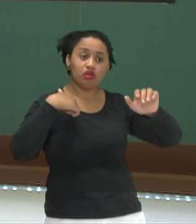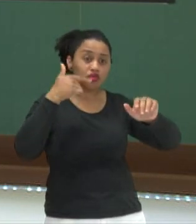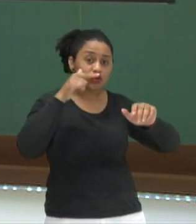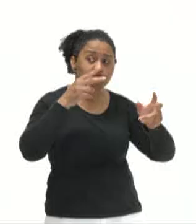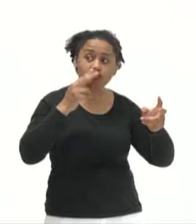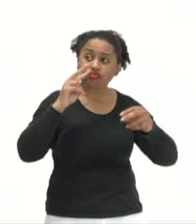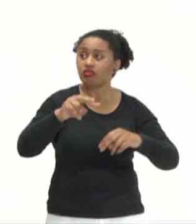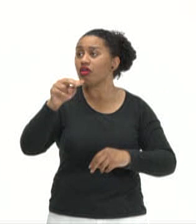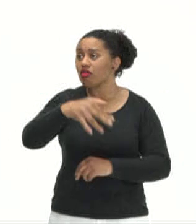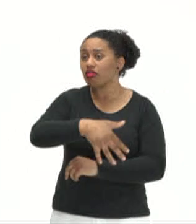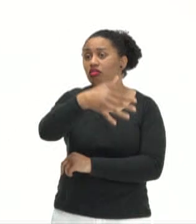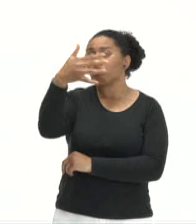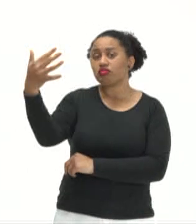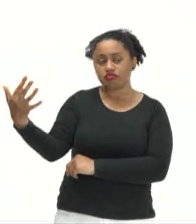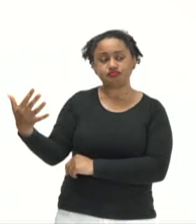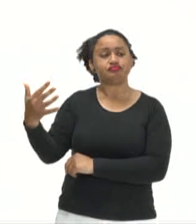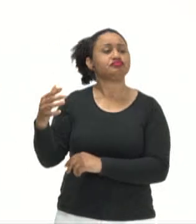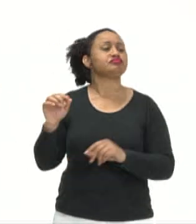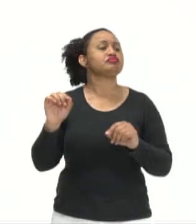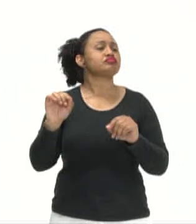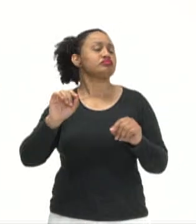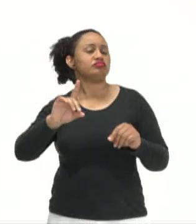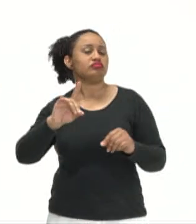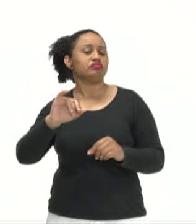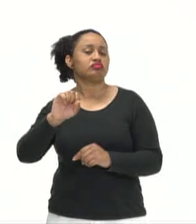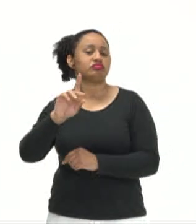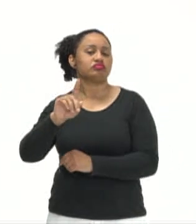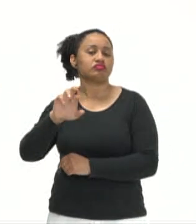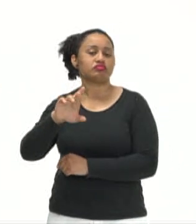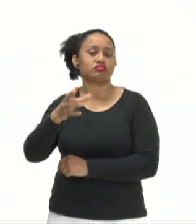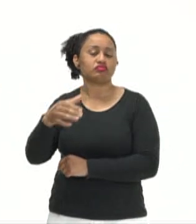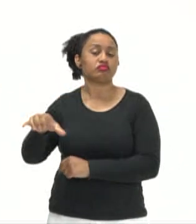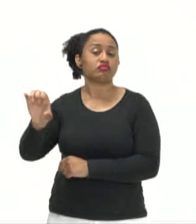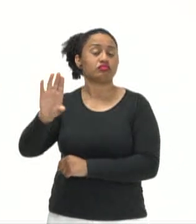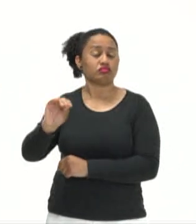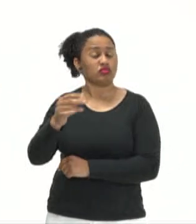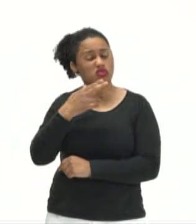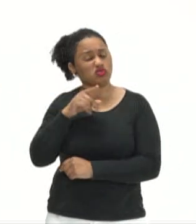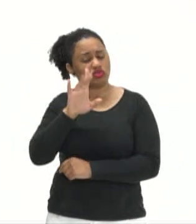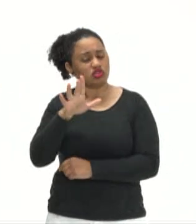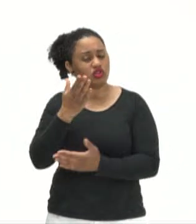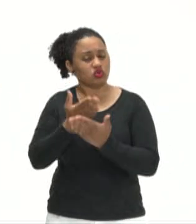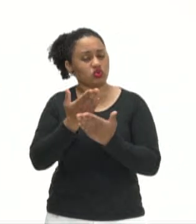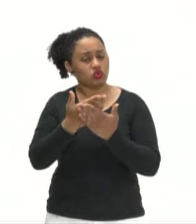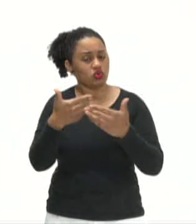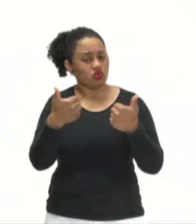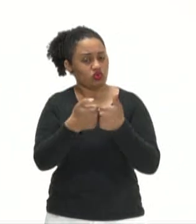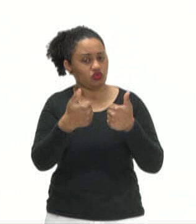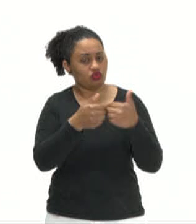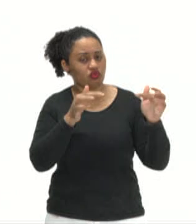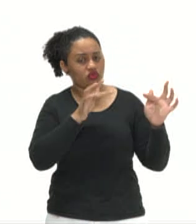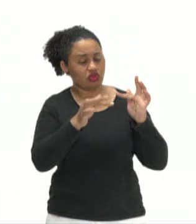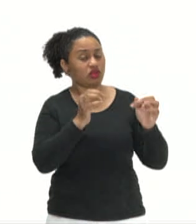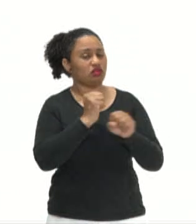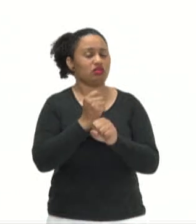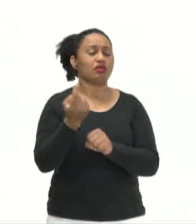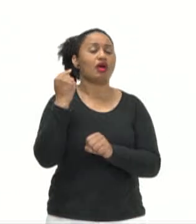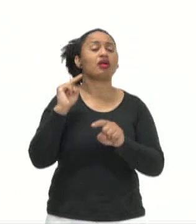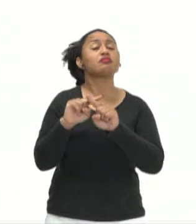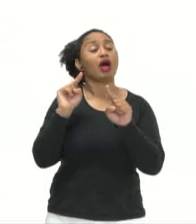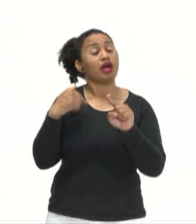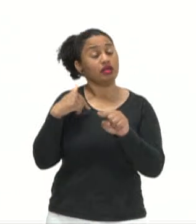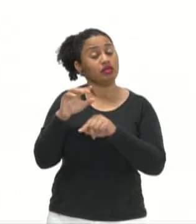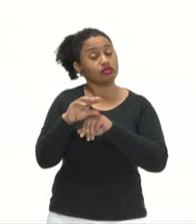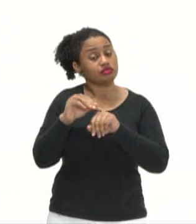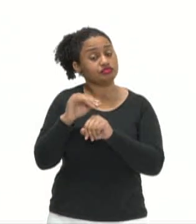consegue ver. O que é a dispersão? Vocês já viram lá em física, provavelmente no ano passado, mas vamos reforçar porque é um conhecimento bastante